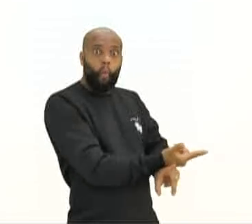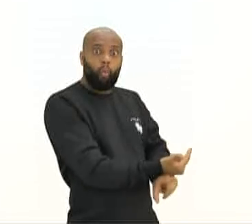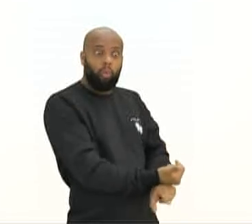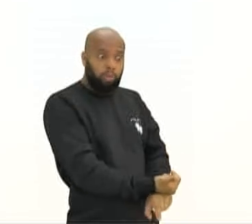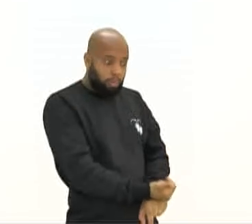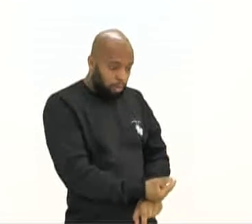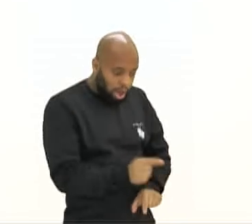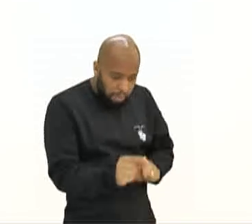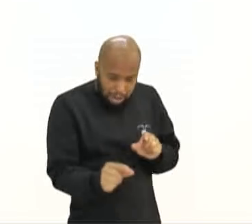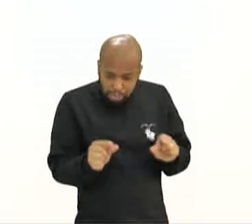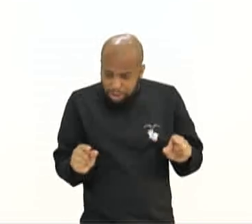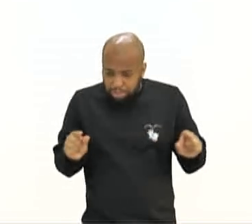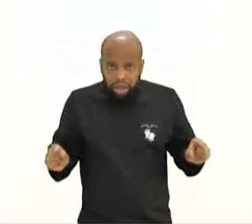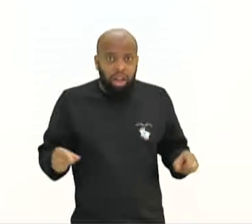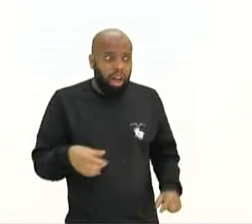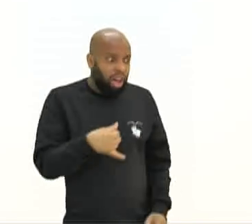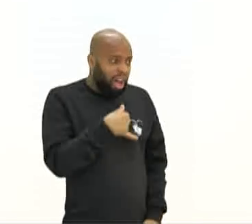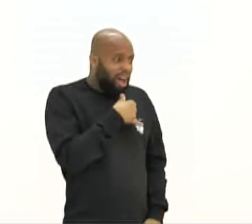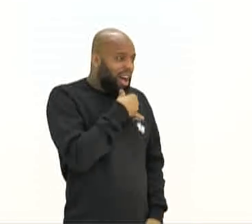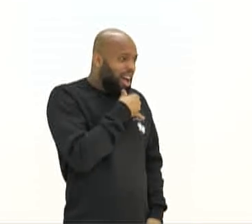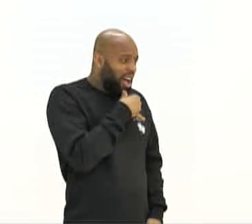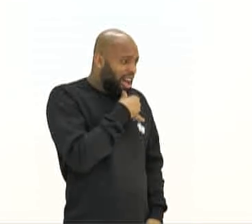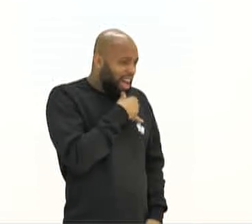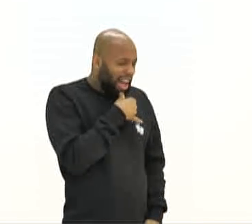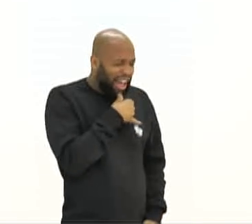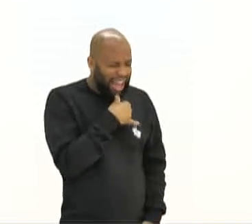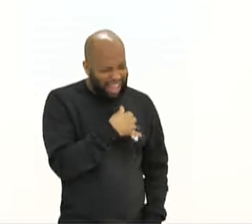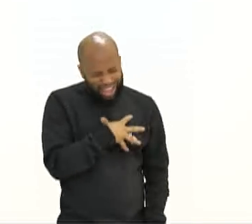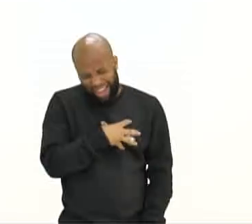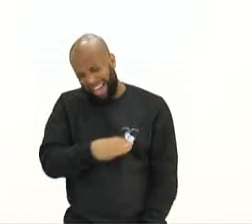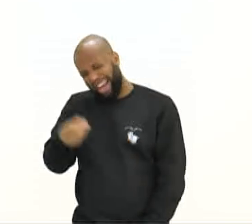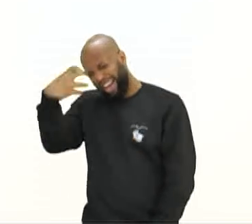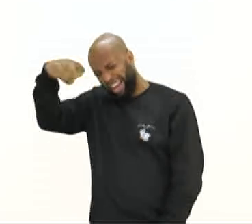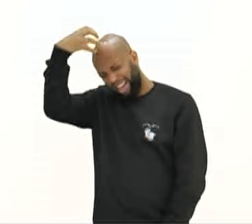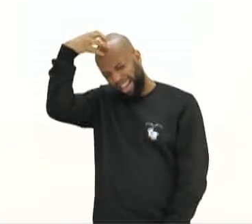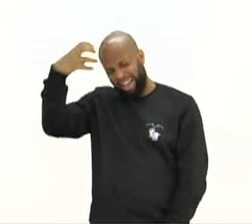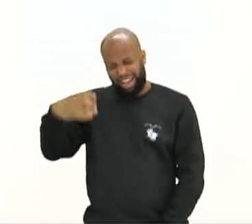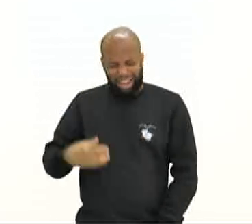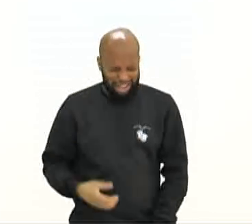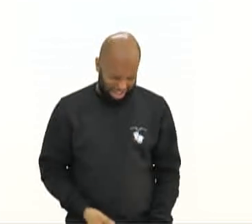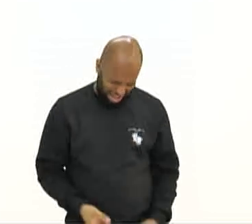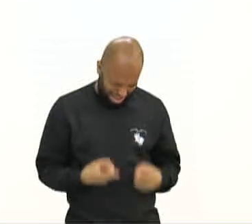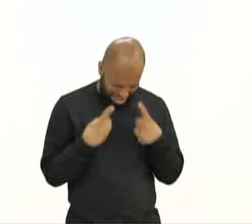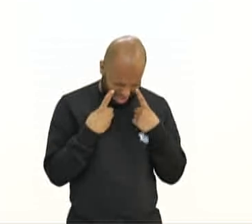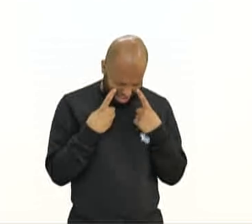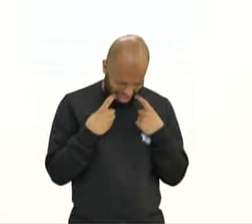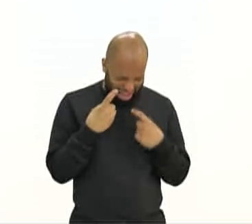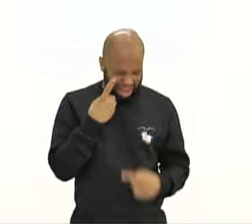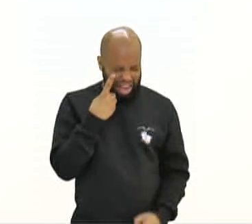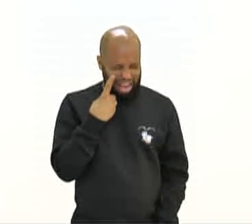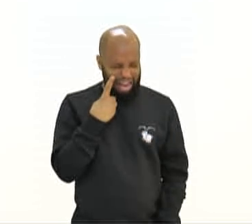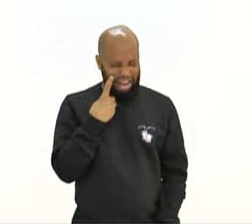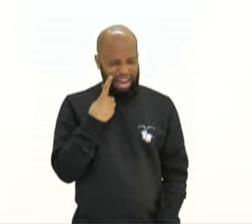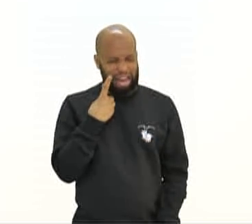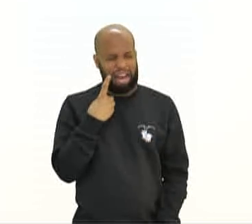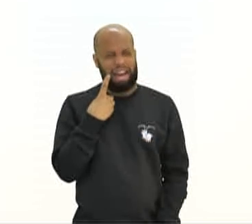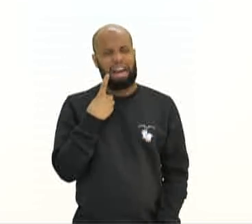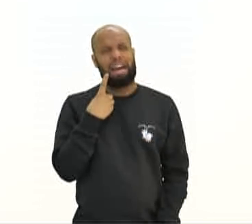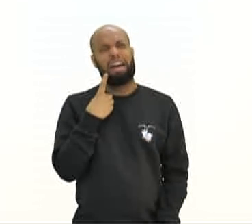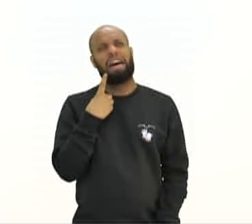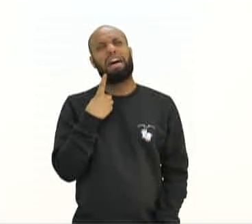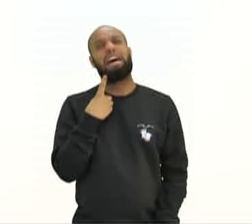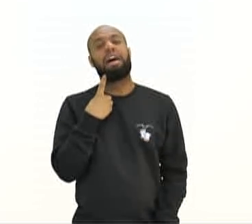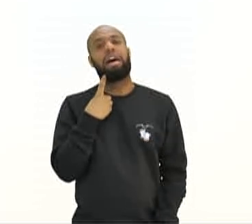A tristeza pesou nos olhos da única filha do rei. Abaixou a cabeça para chorar. A lágrima inchou, já ia